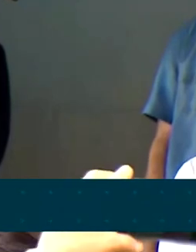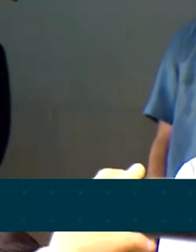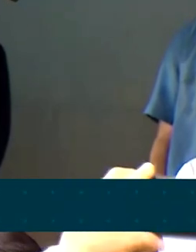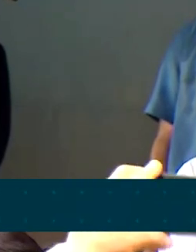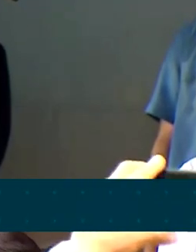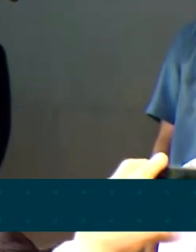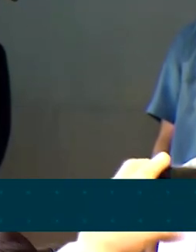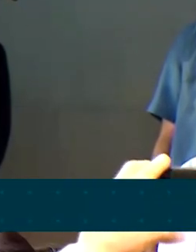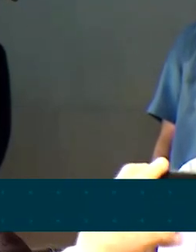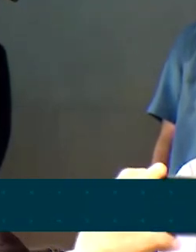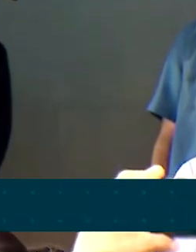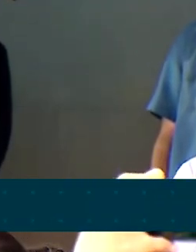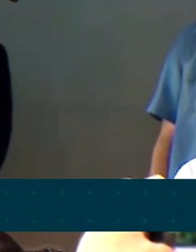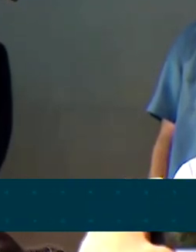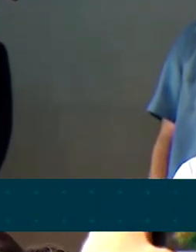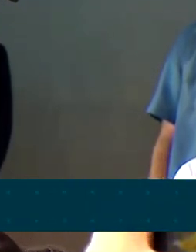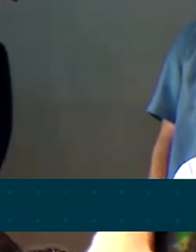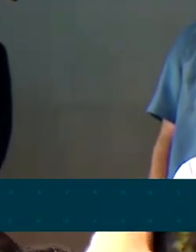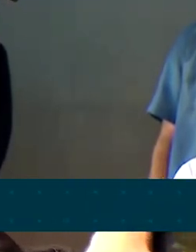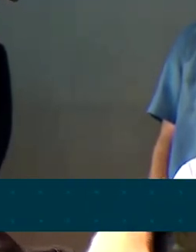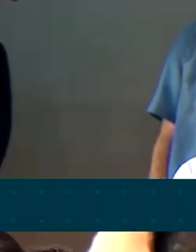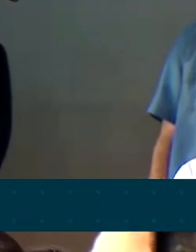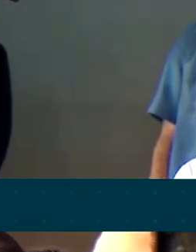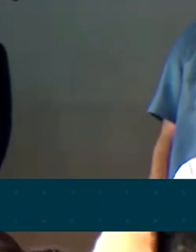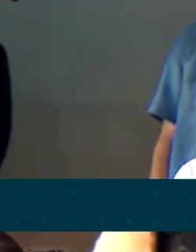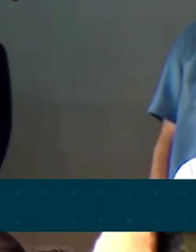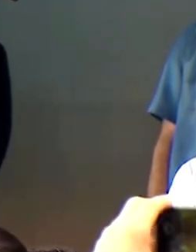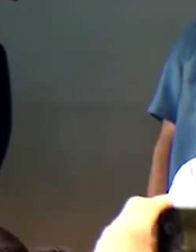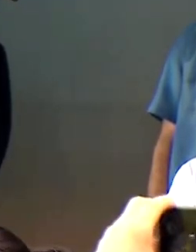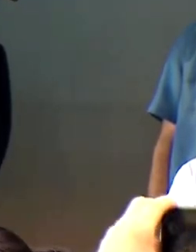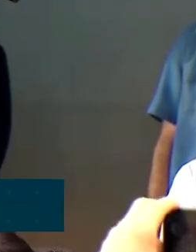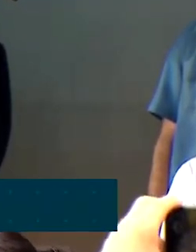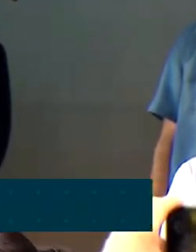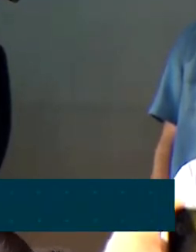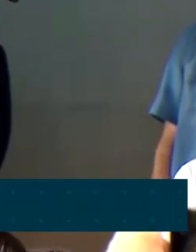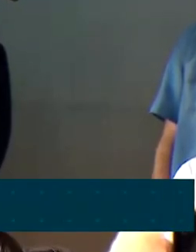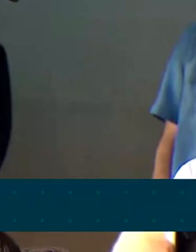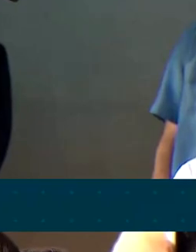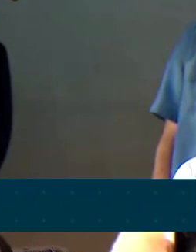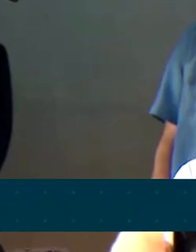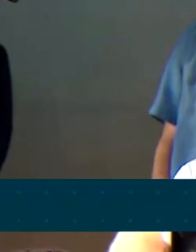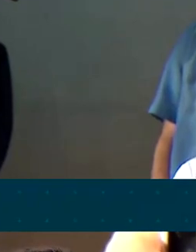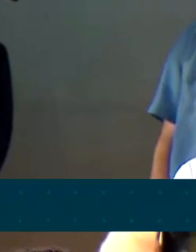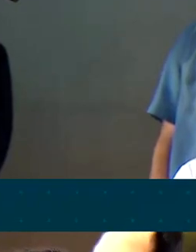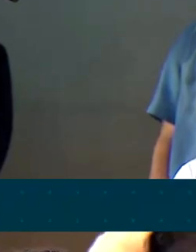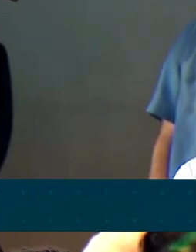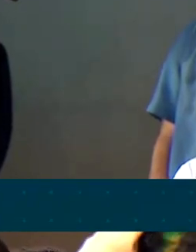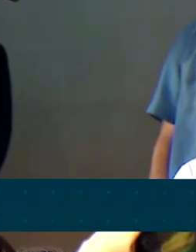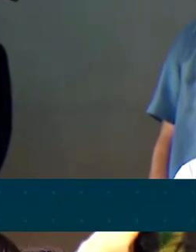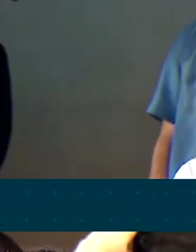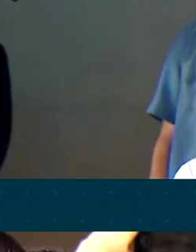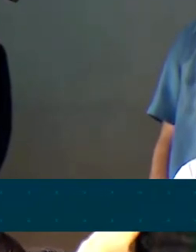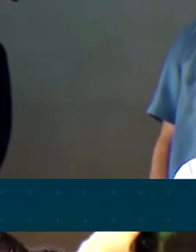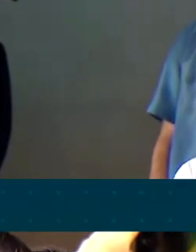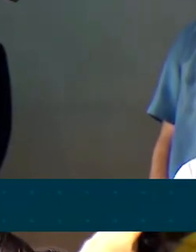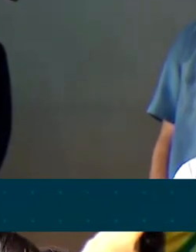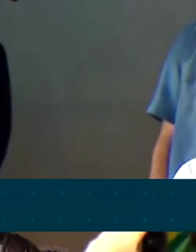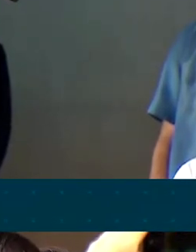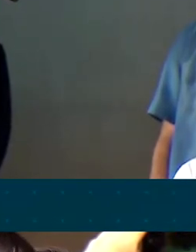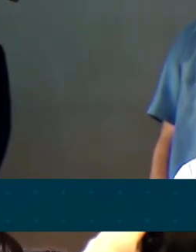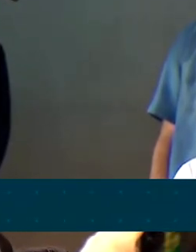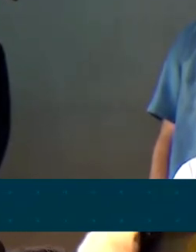morrendo de pressão alta, de sangramento e de infecção. É por isso que é